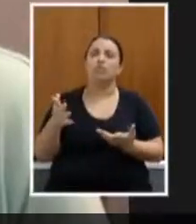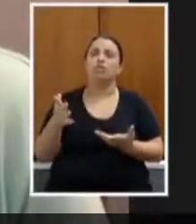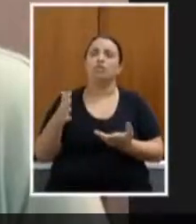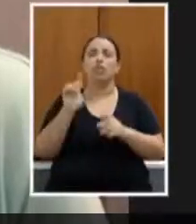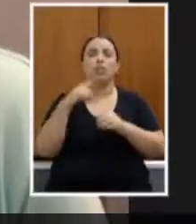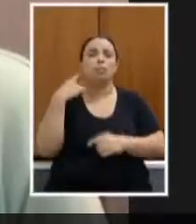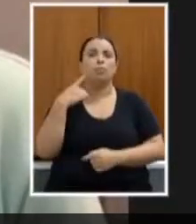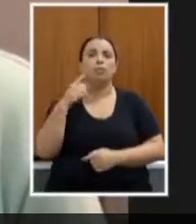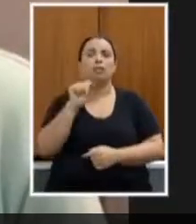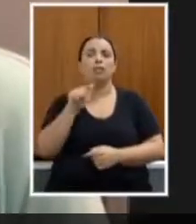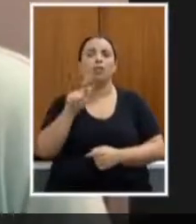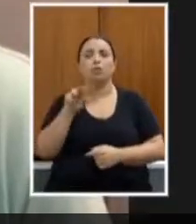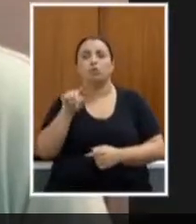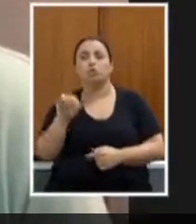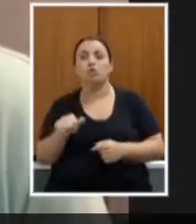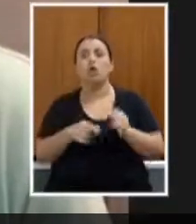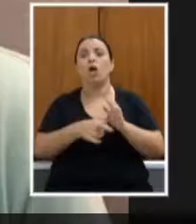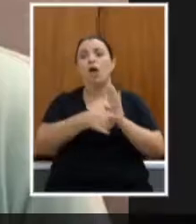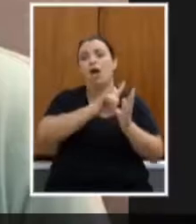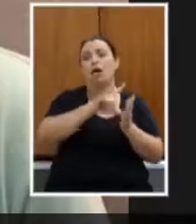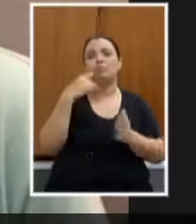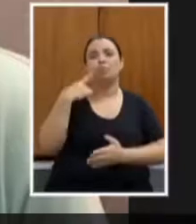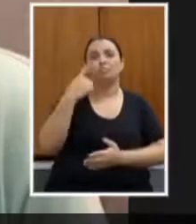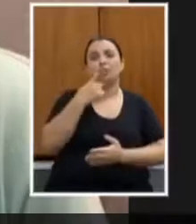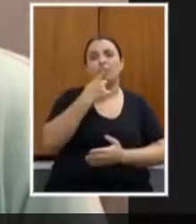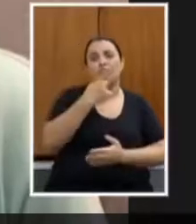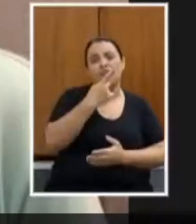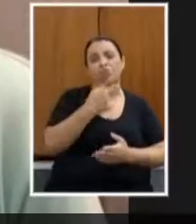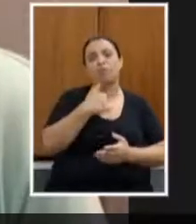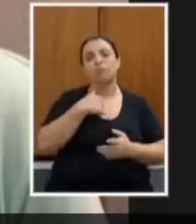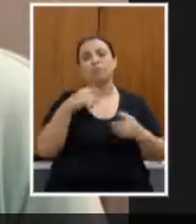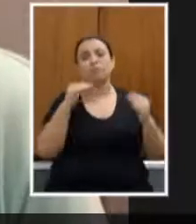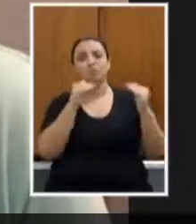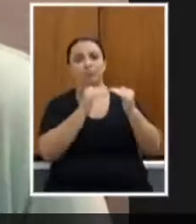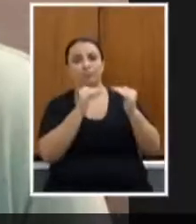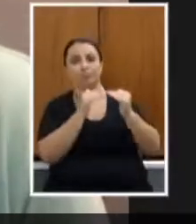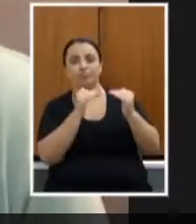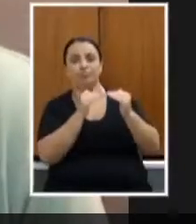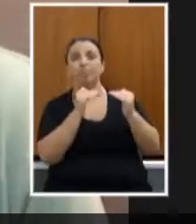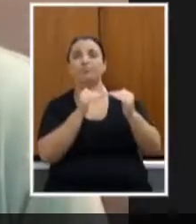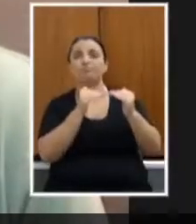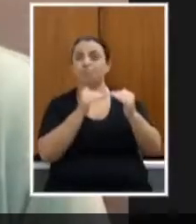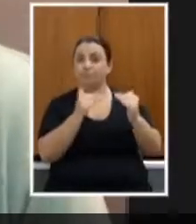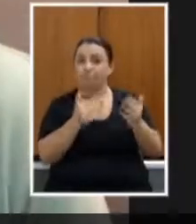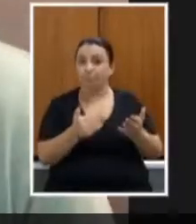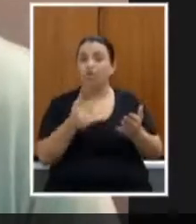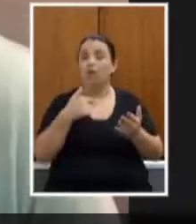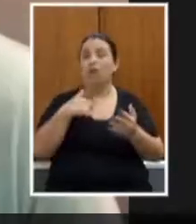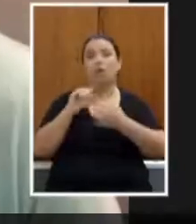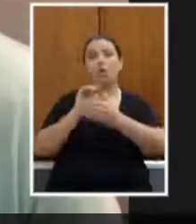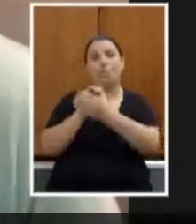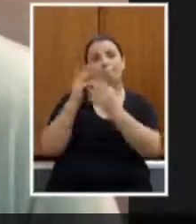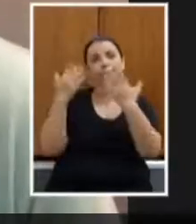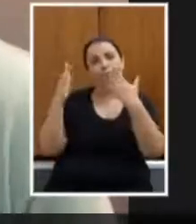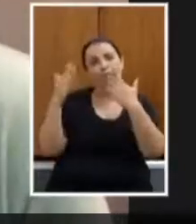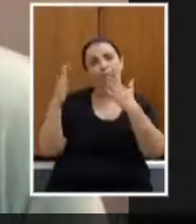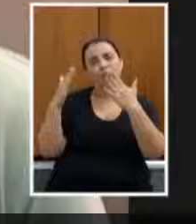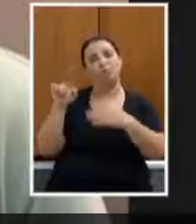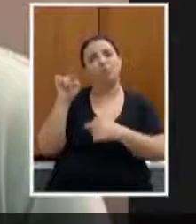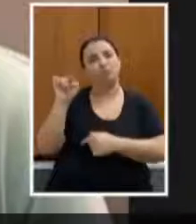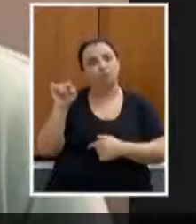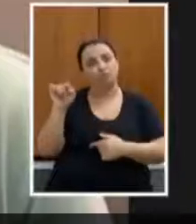linha do deputado que me antecedeu, o brilhante colega deputado Gil Pereira, eu quero parabenizar Vossa